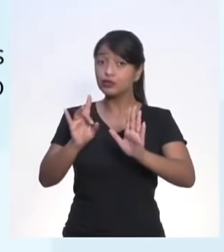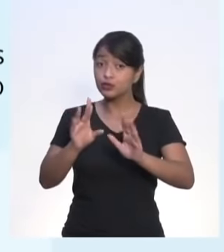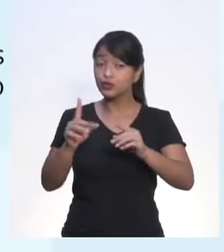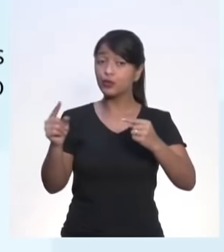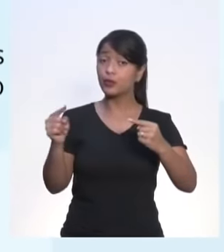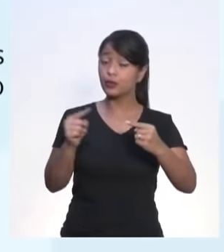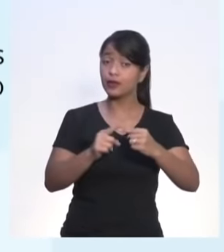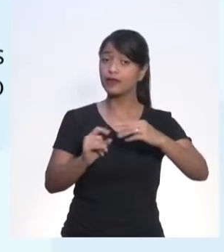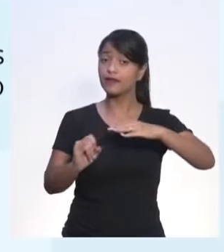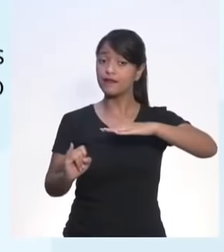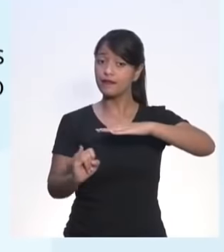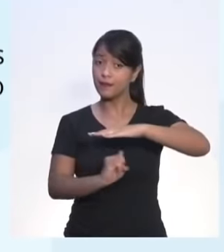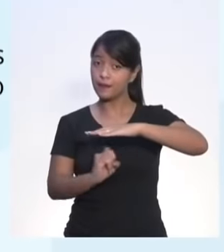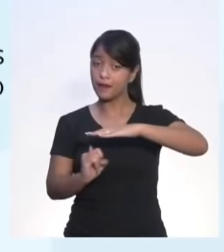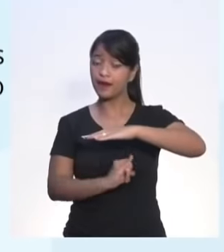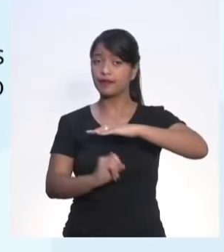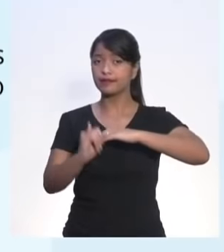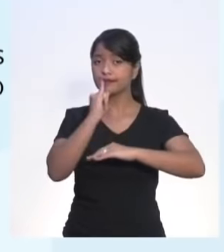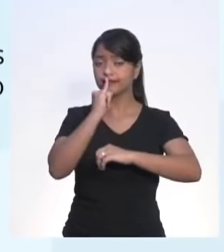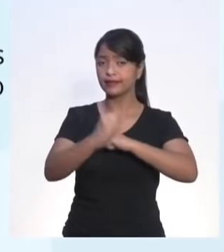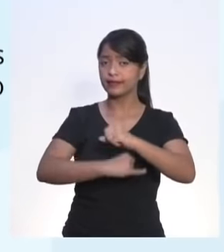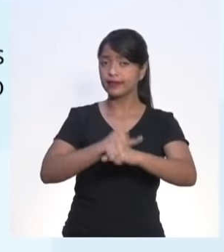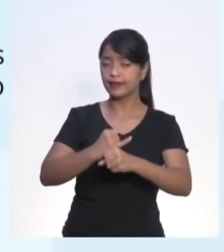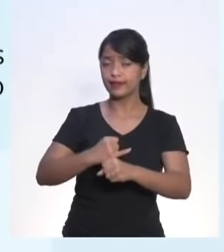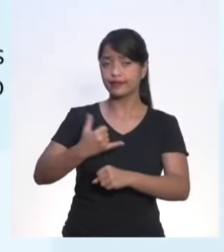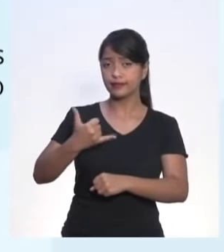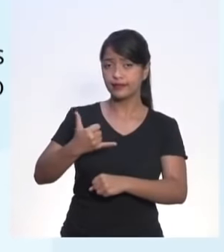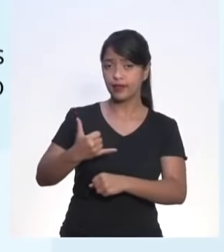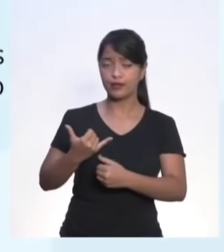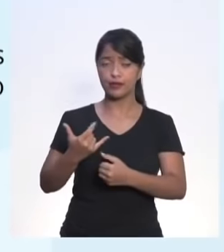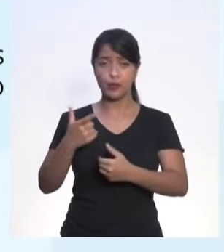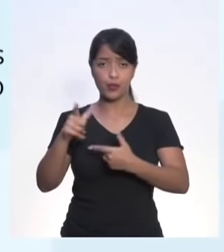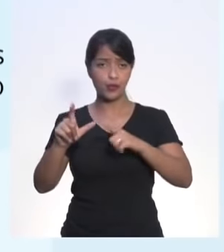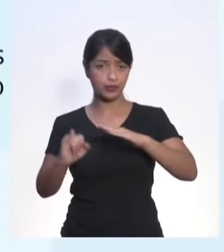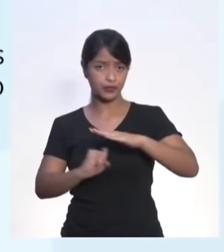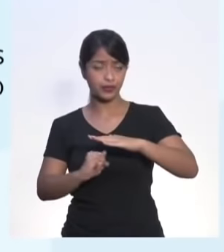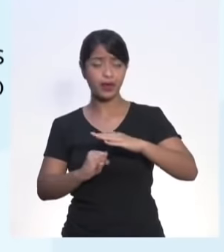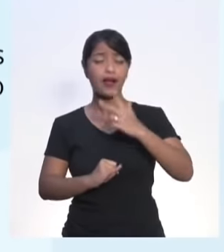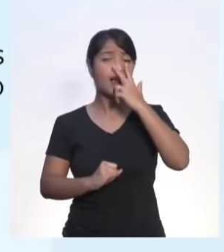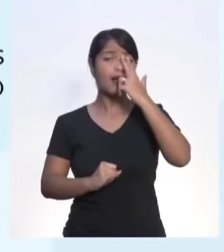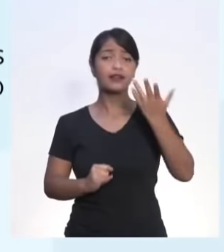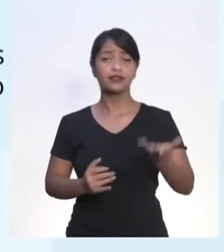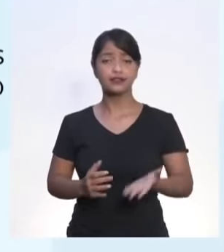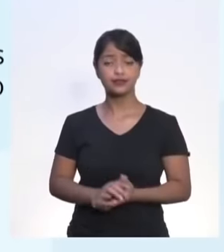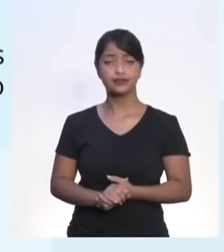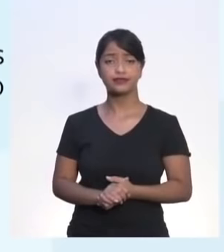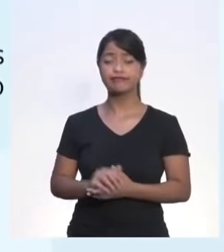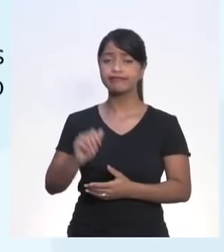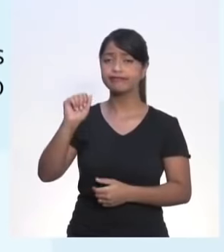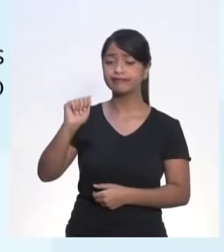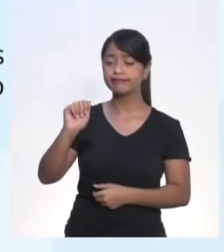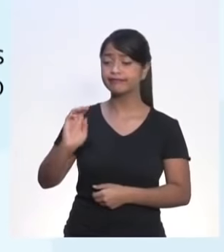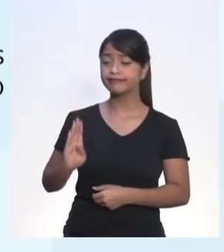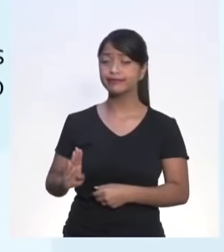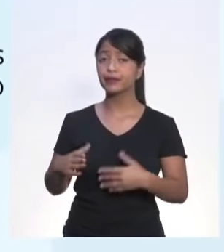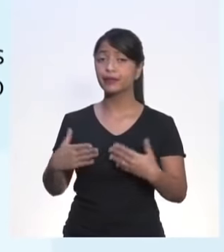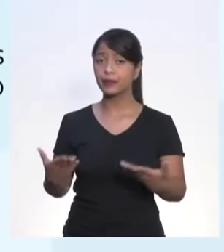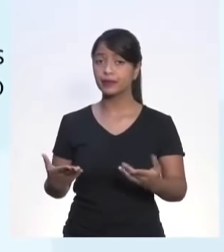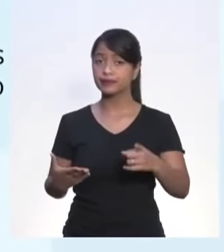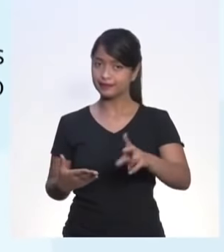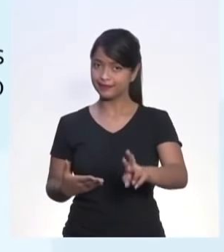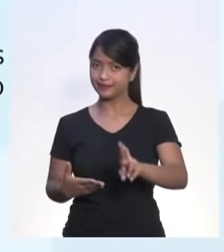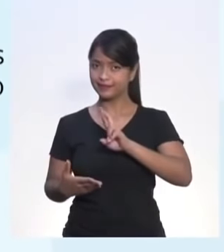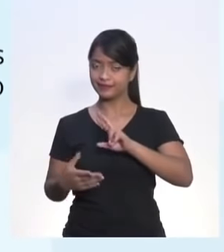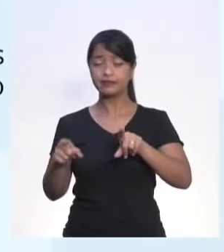informais, como internet, celular e outros. Então, coloca para a Pro aí qual alternativa que você acha. E você também podia